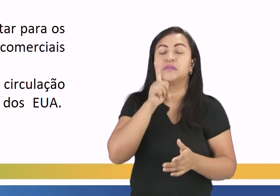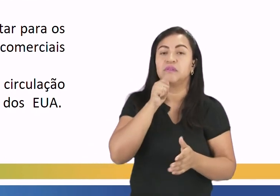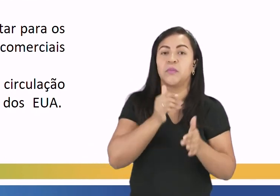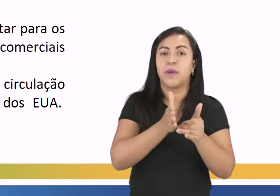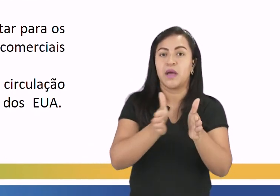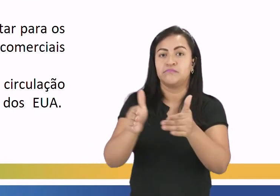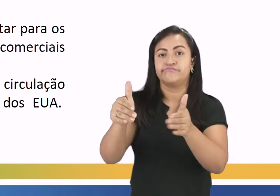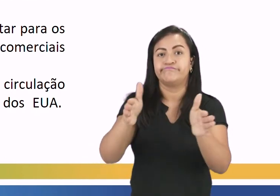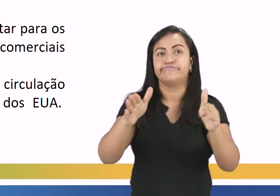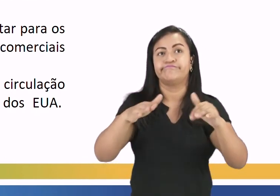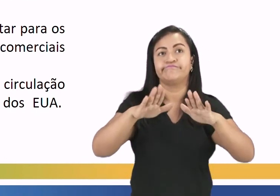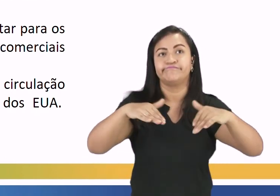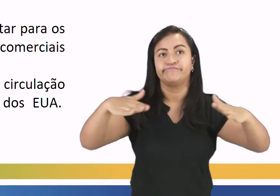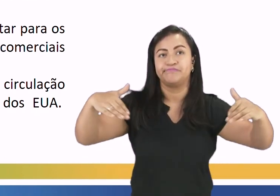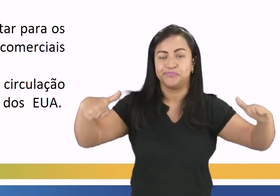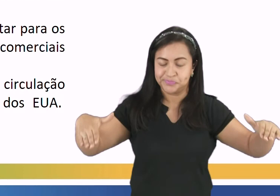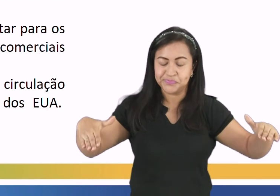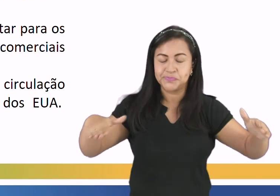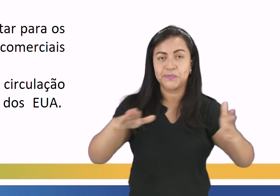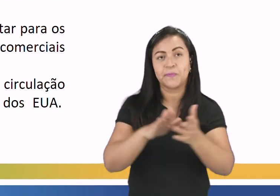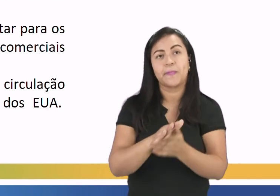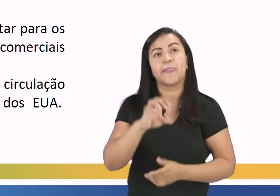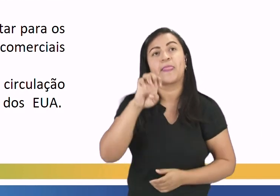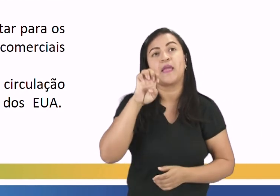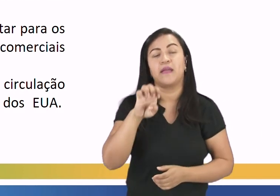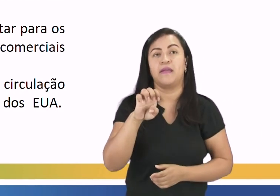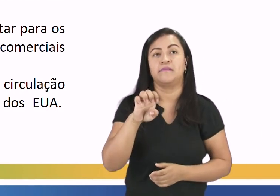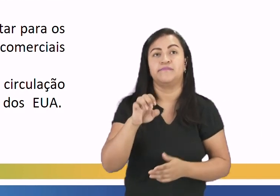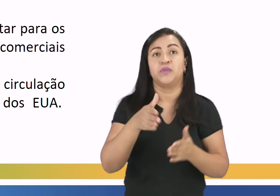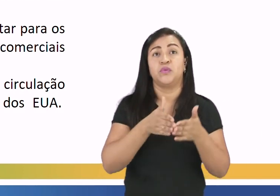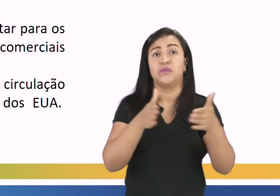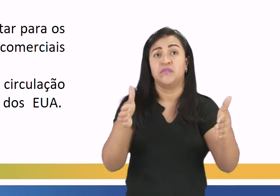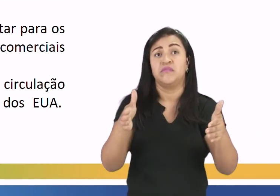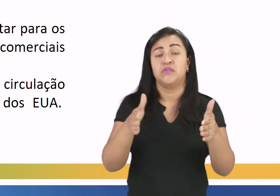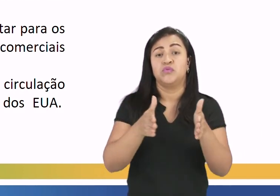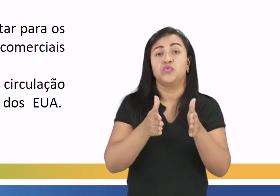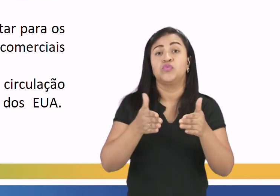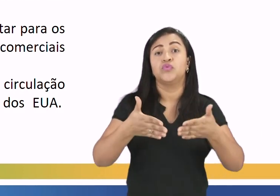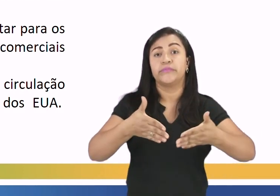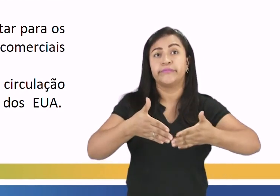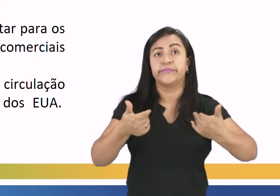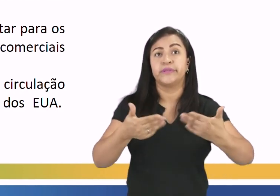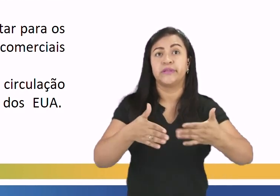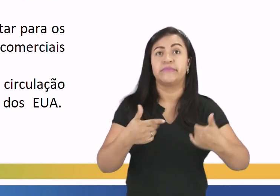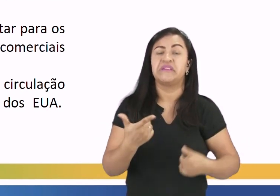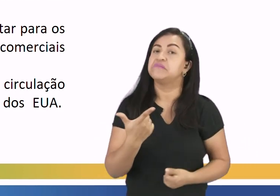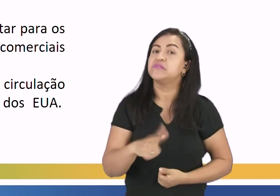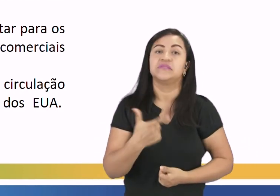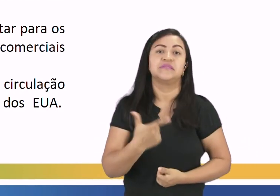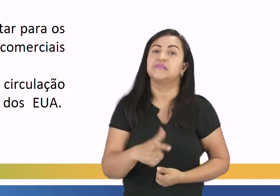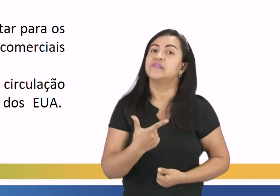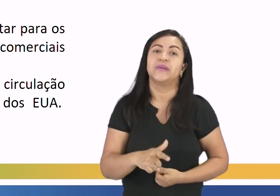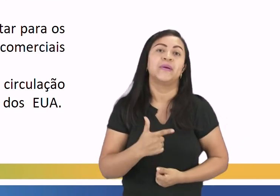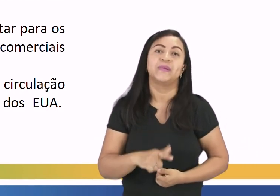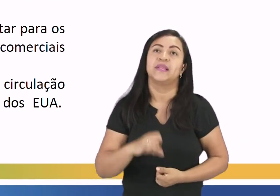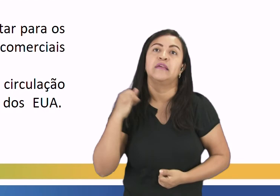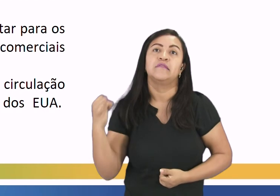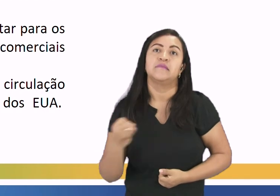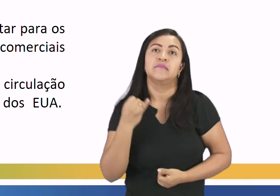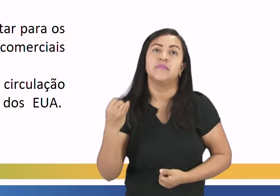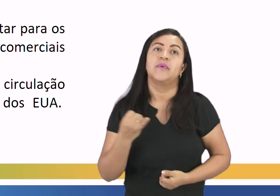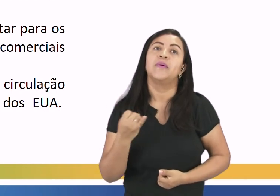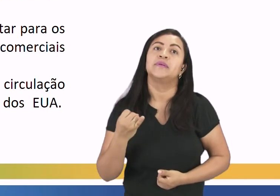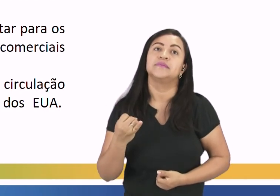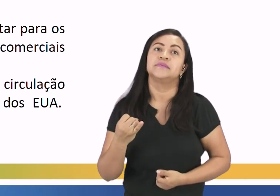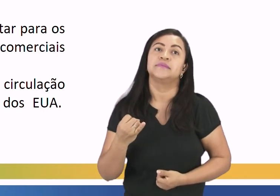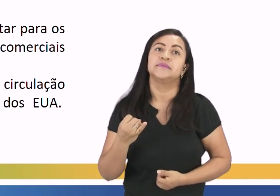O Canal do Panamá não teve papel significativo na circulação marítima internacional nem